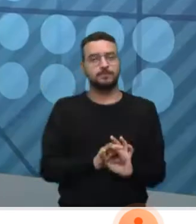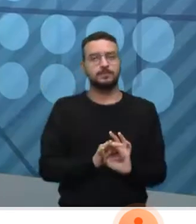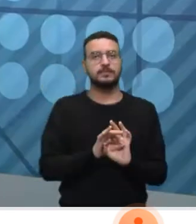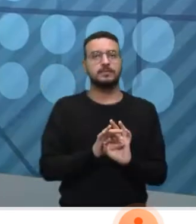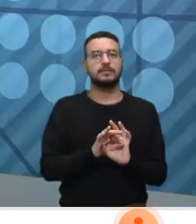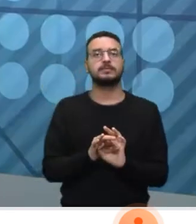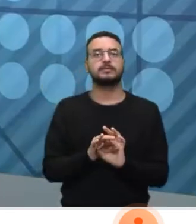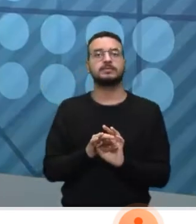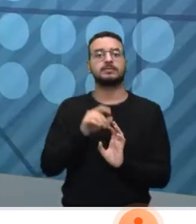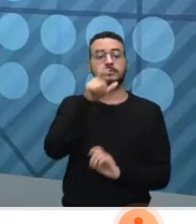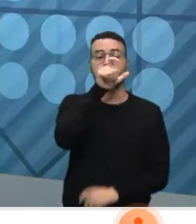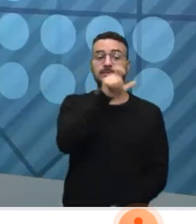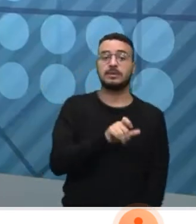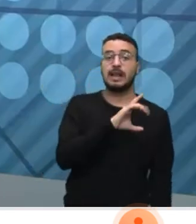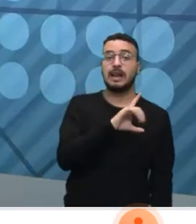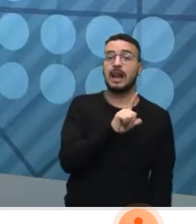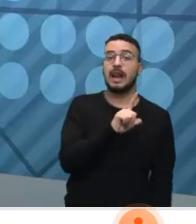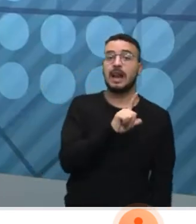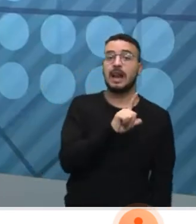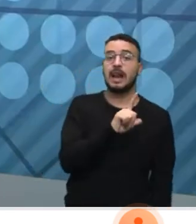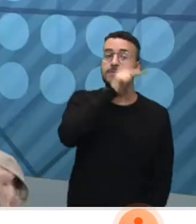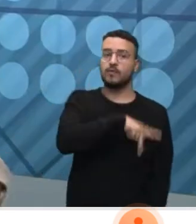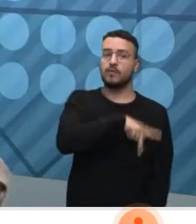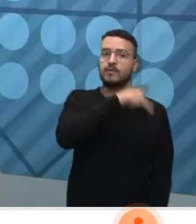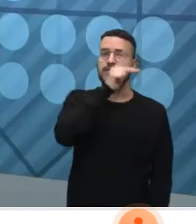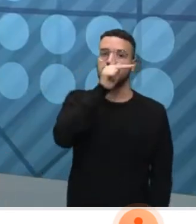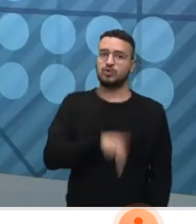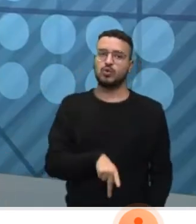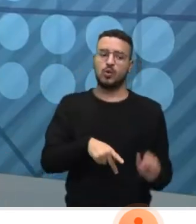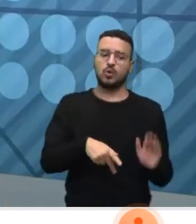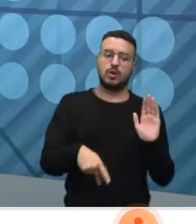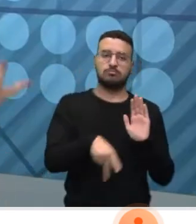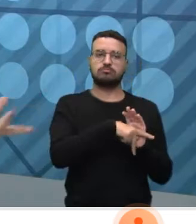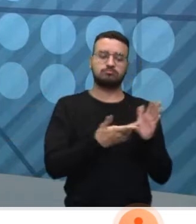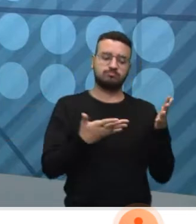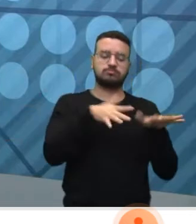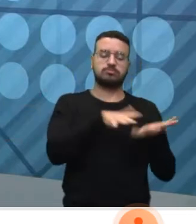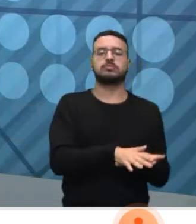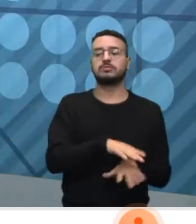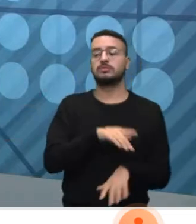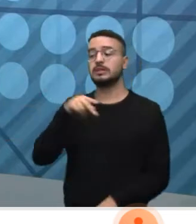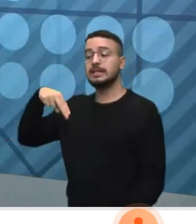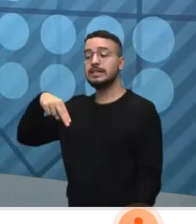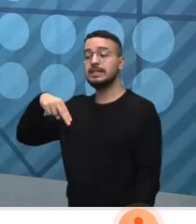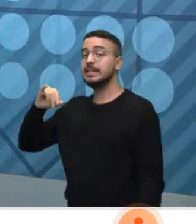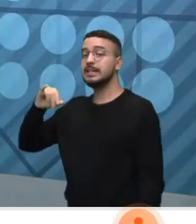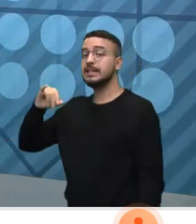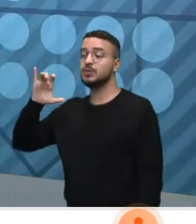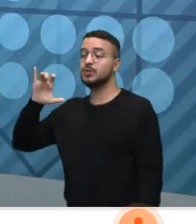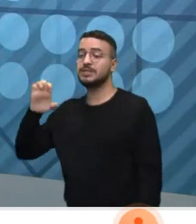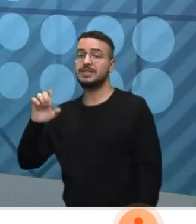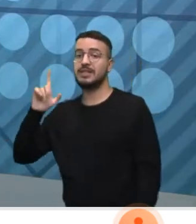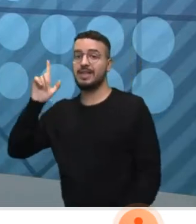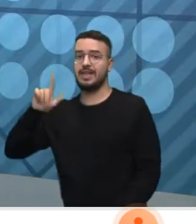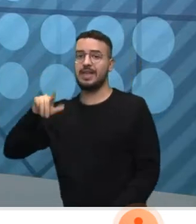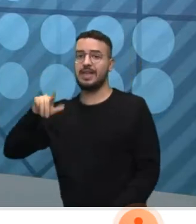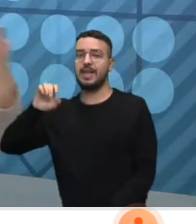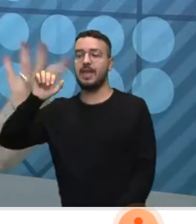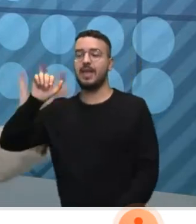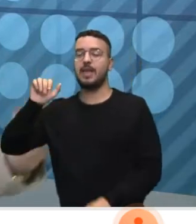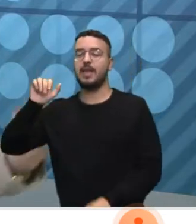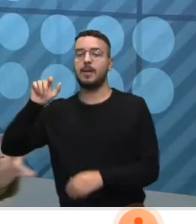professora Alice do atendimento educacional especializado, dando a ela algumas orientações, algumas percepções